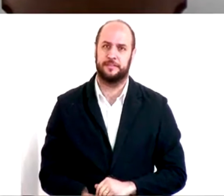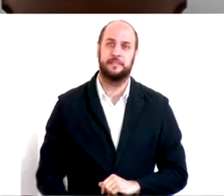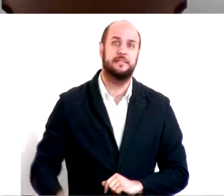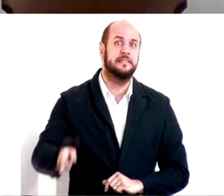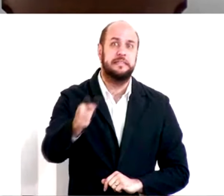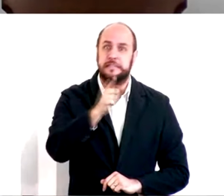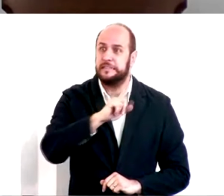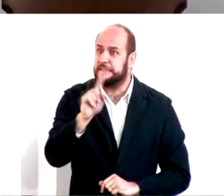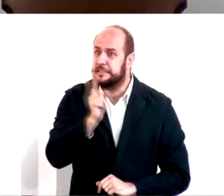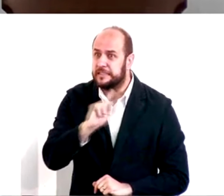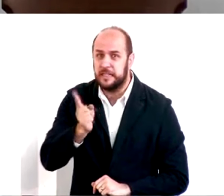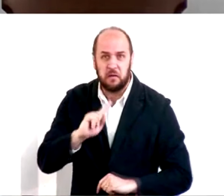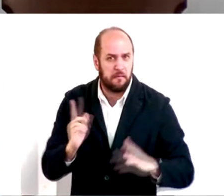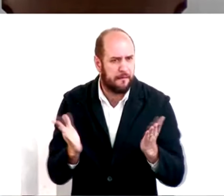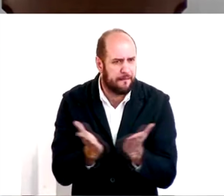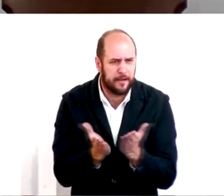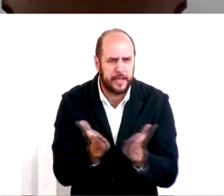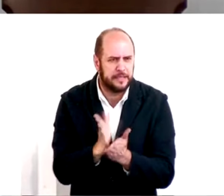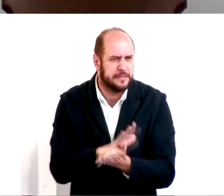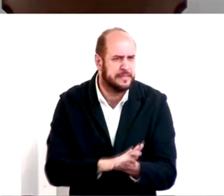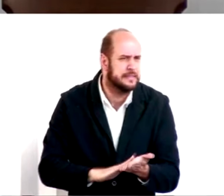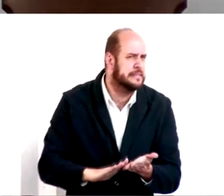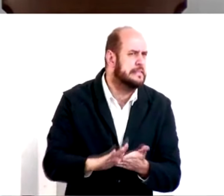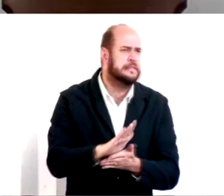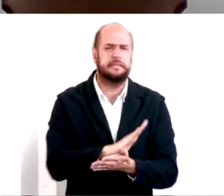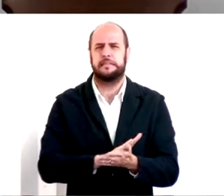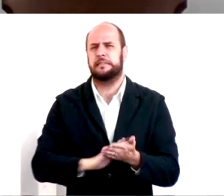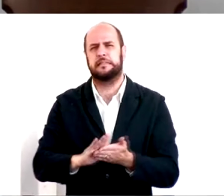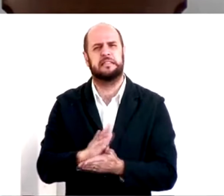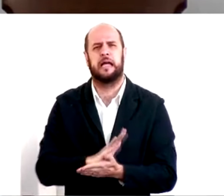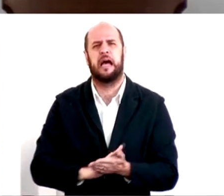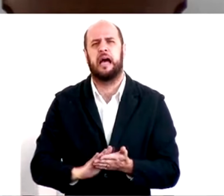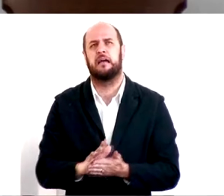a nenhum cristão ser